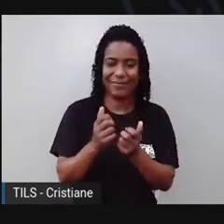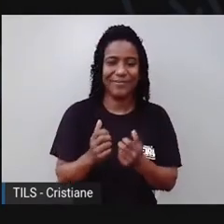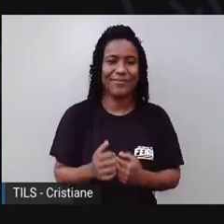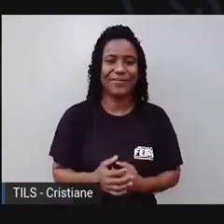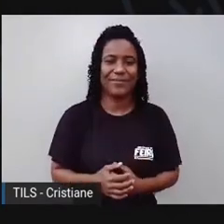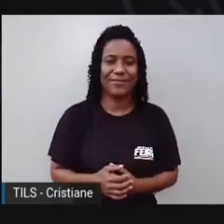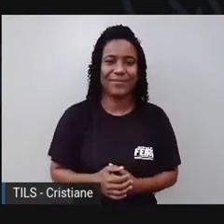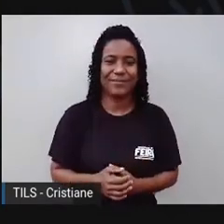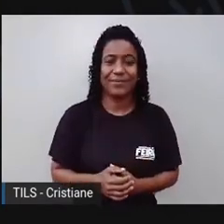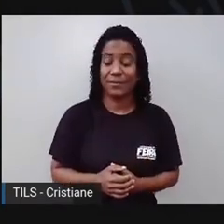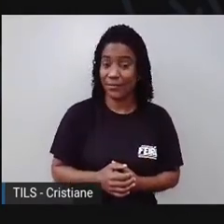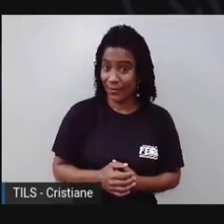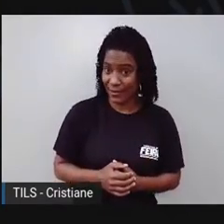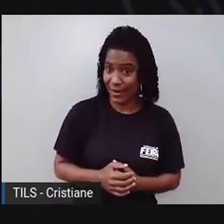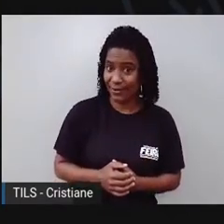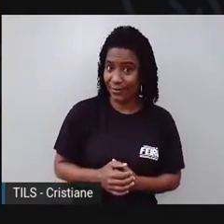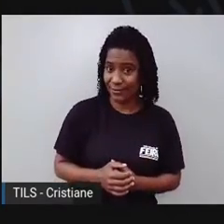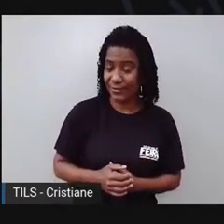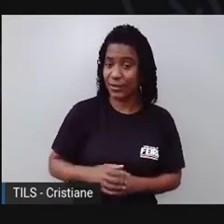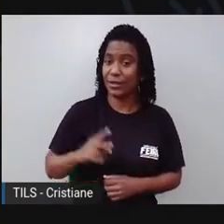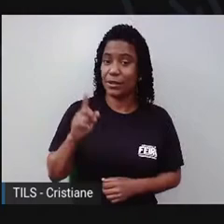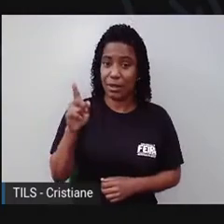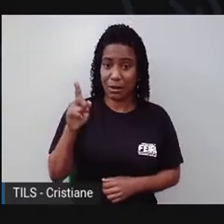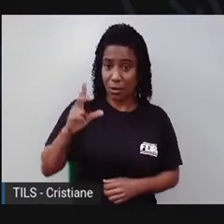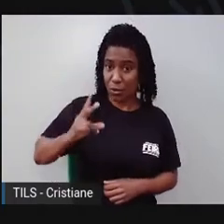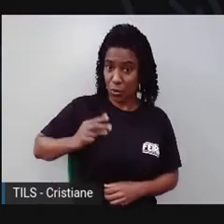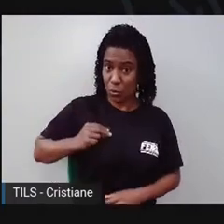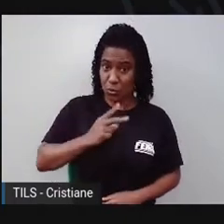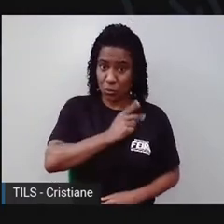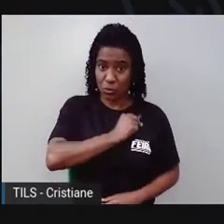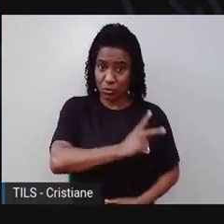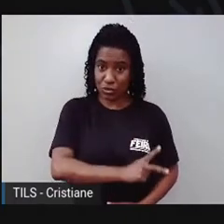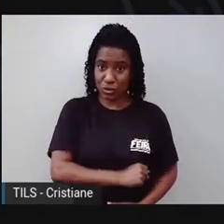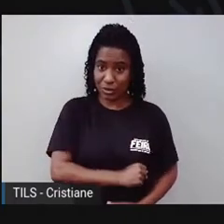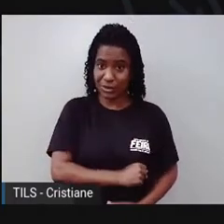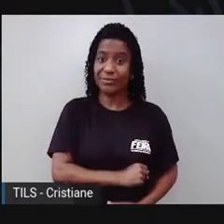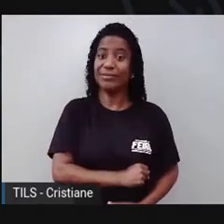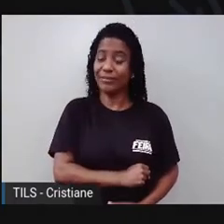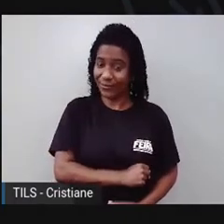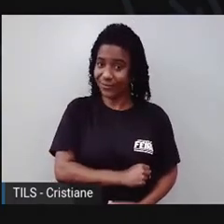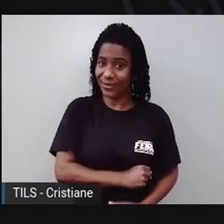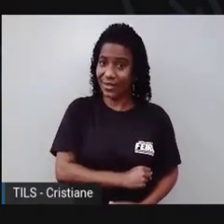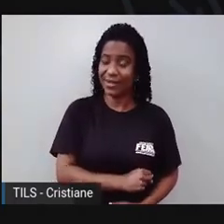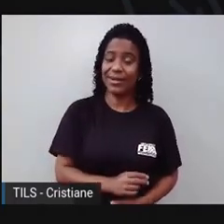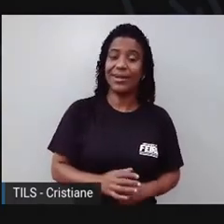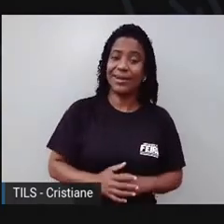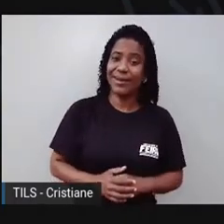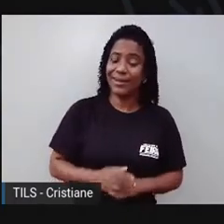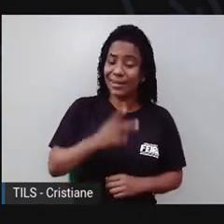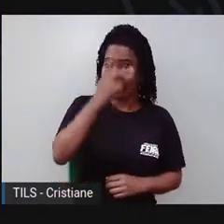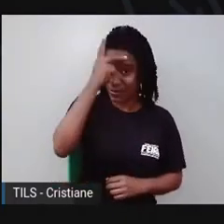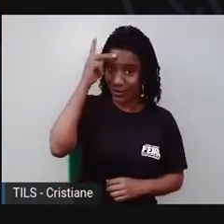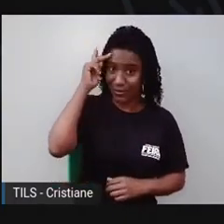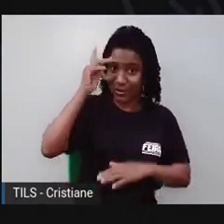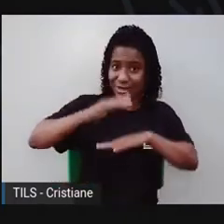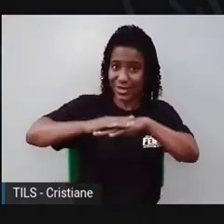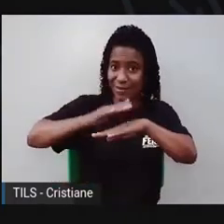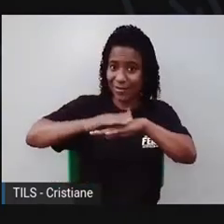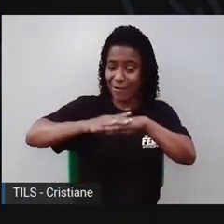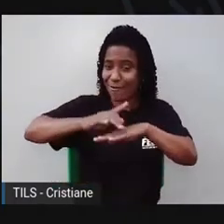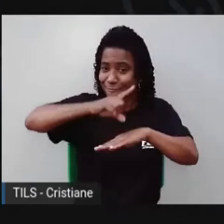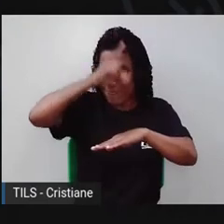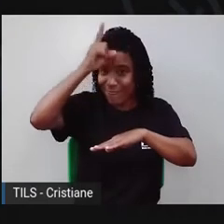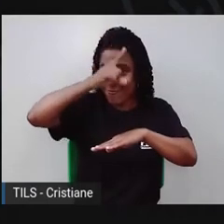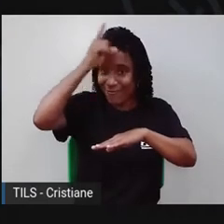Os chineses, eles, na época que eles inventaram o papel, era tudo feito manual,